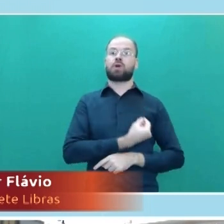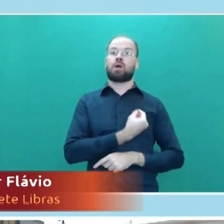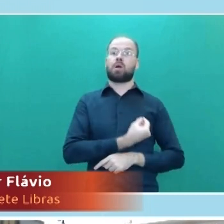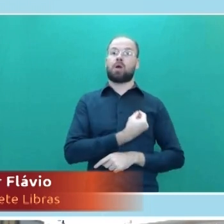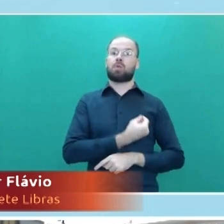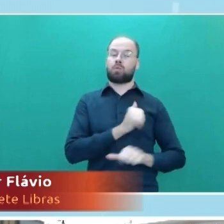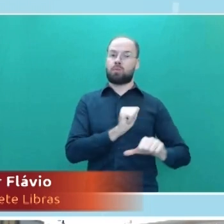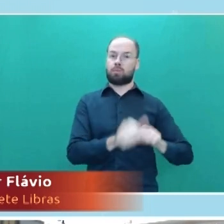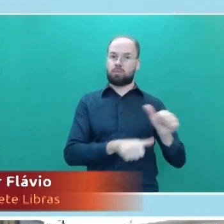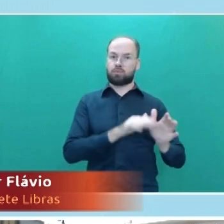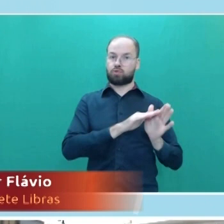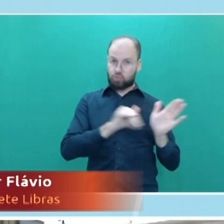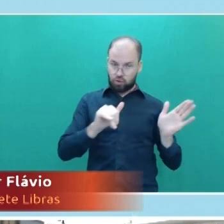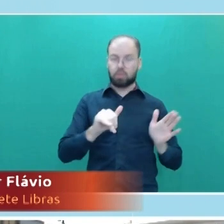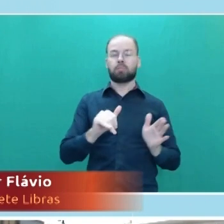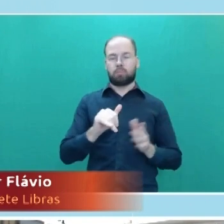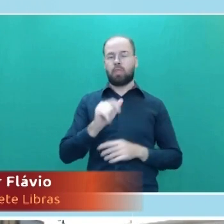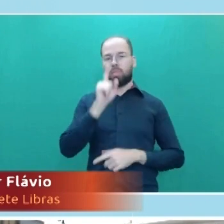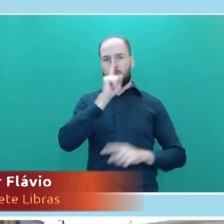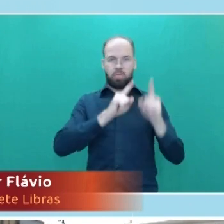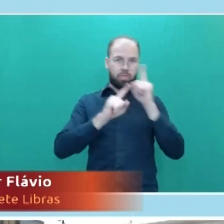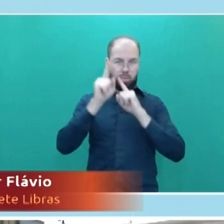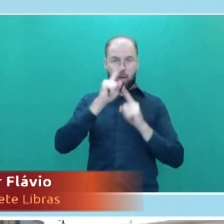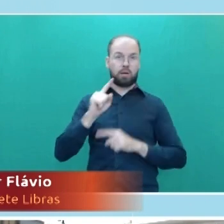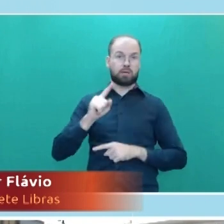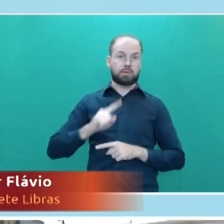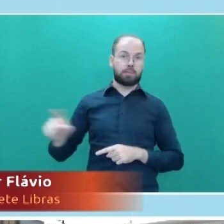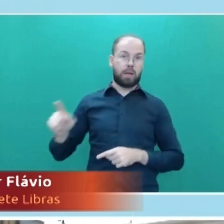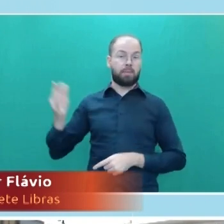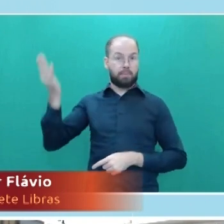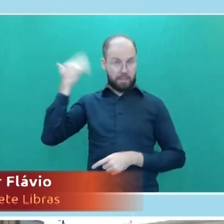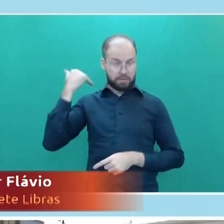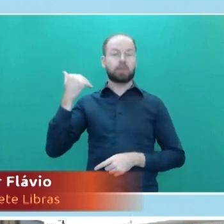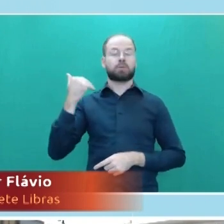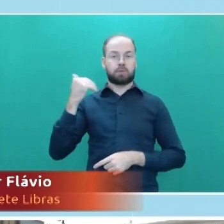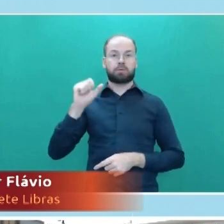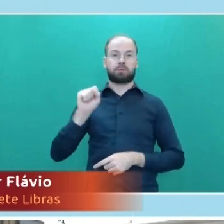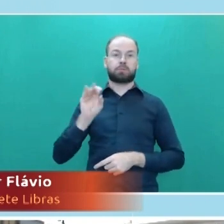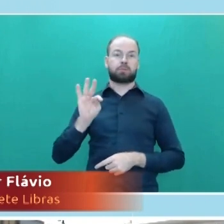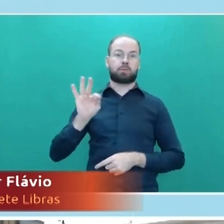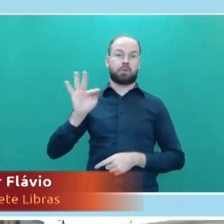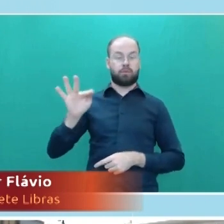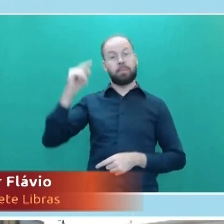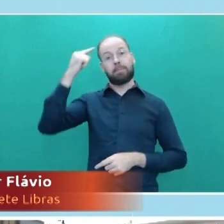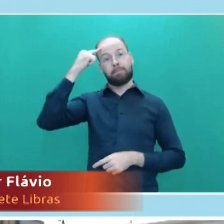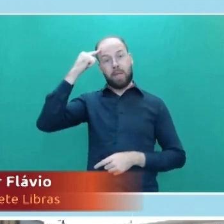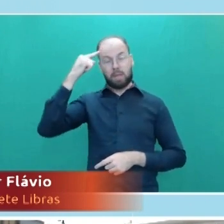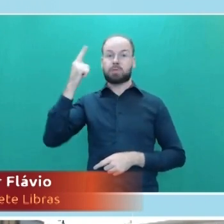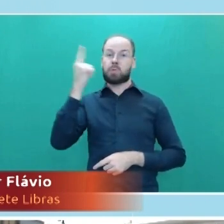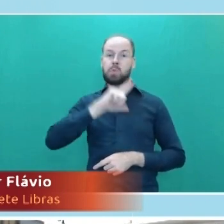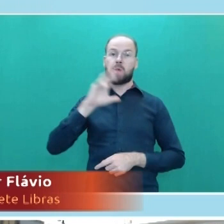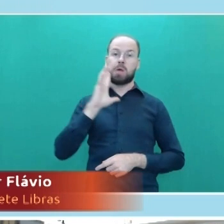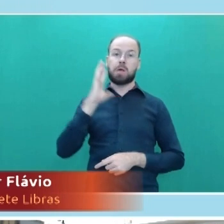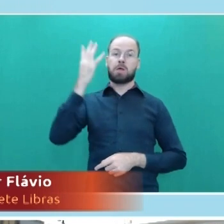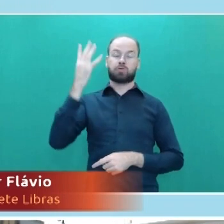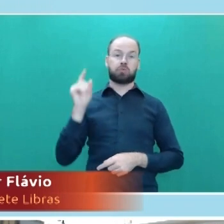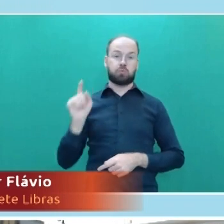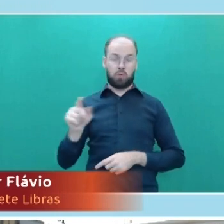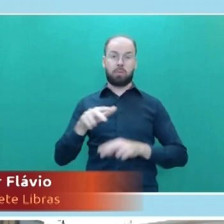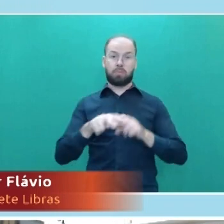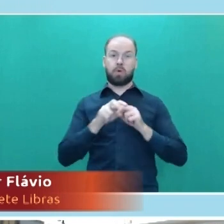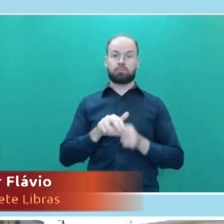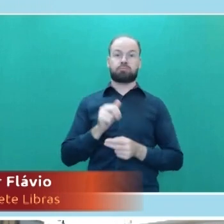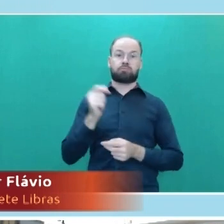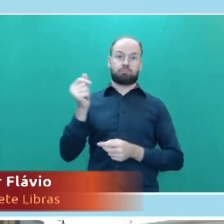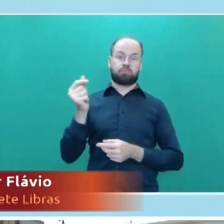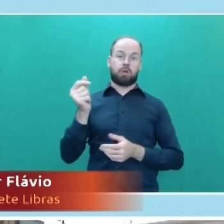foi equivocada, e o Supremo agora, semana passada, né, acho que resolveu essa situação com a questão da contribuição